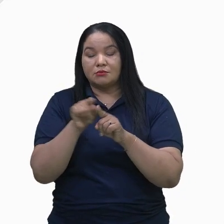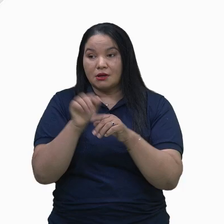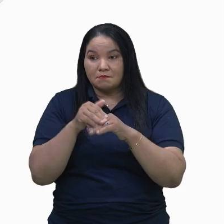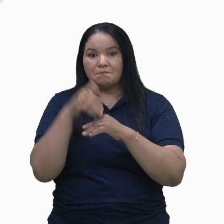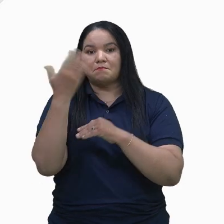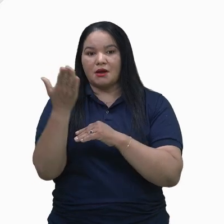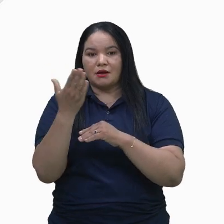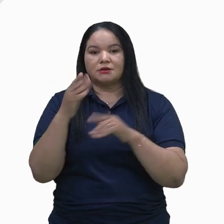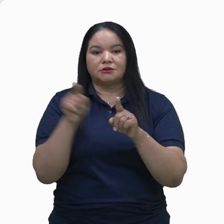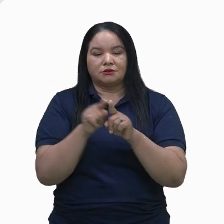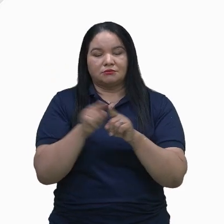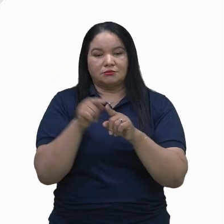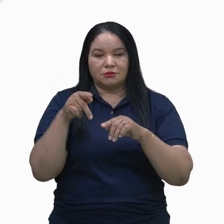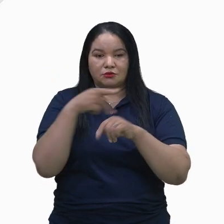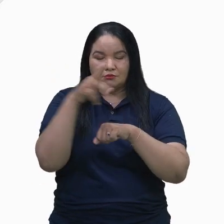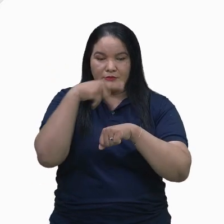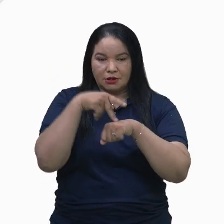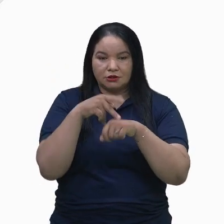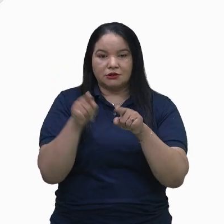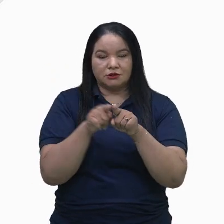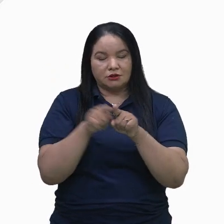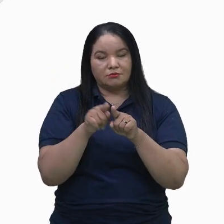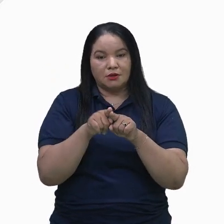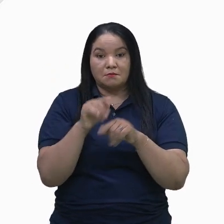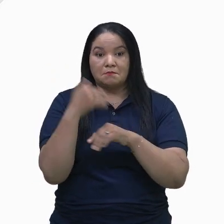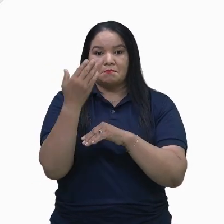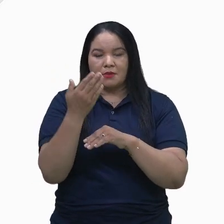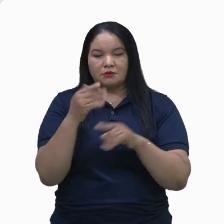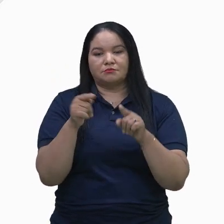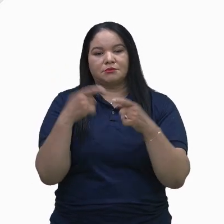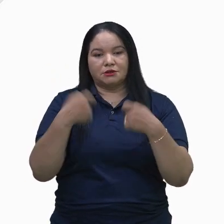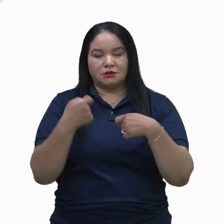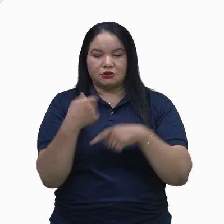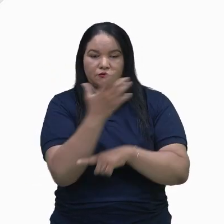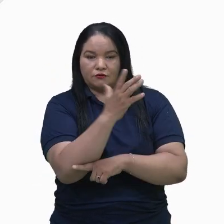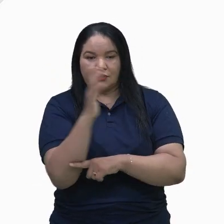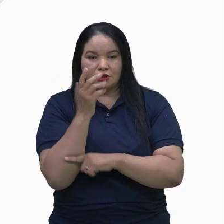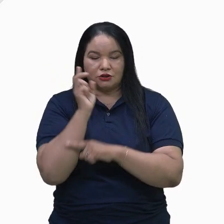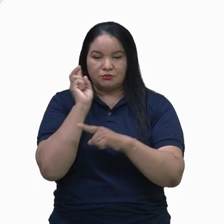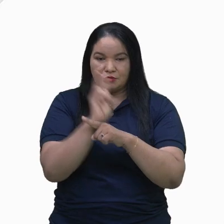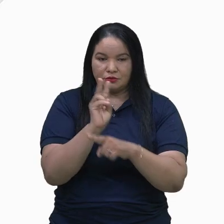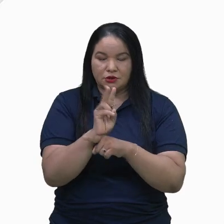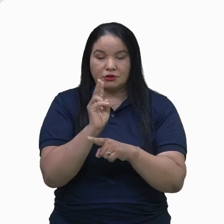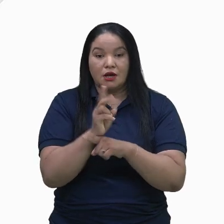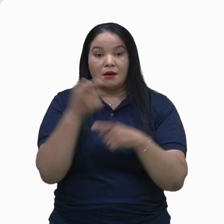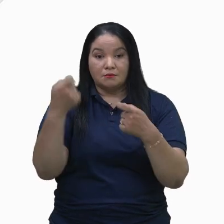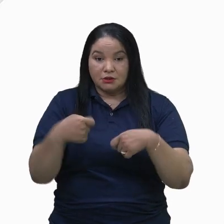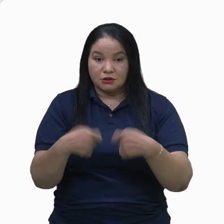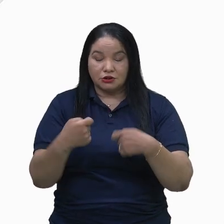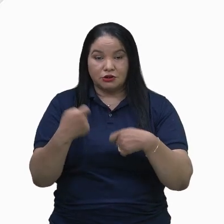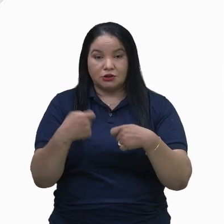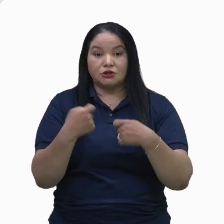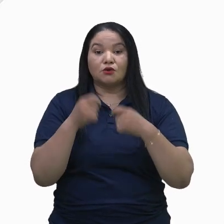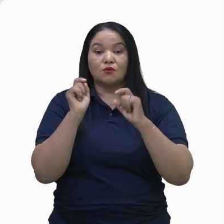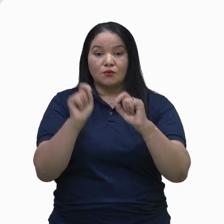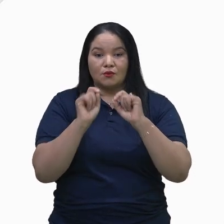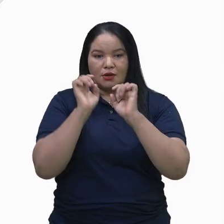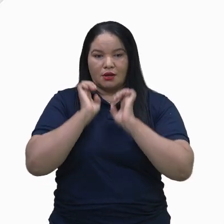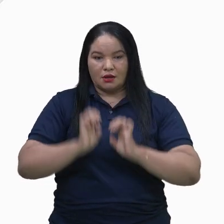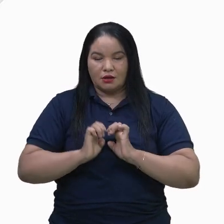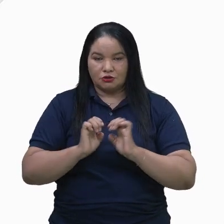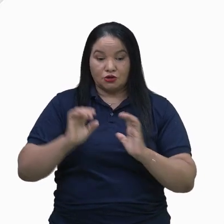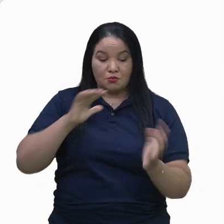do nosso país, né? Proteger aí a floresta exige essa questão dessa ética global, né? Não é apenas do estado